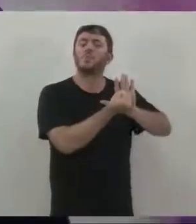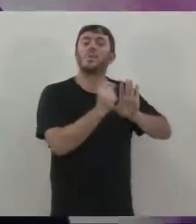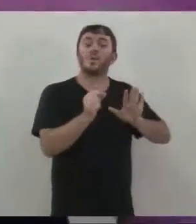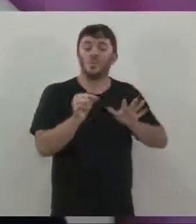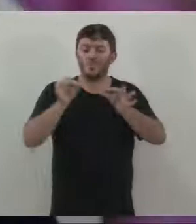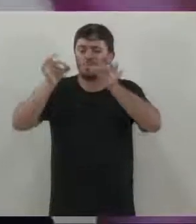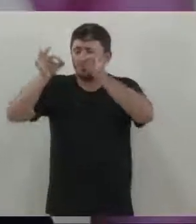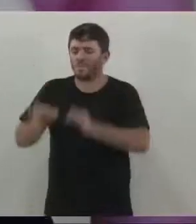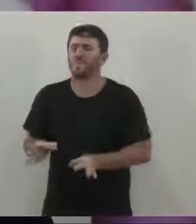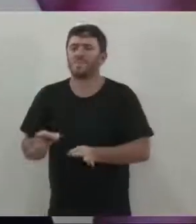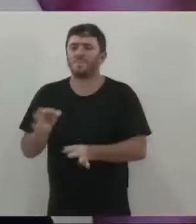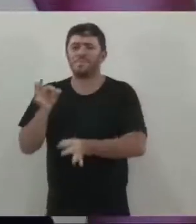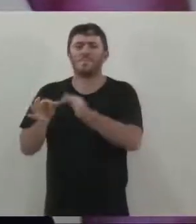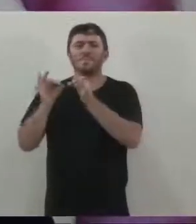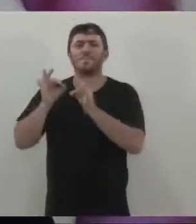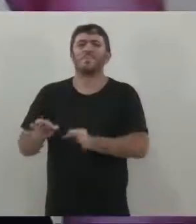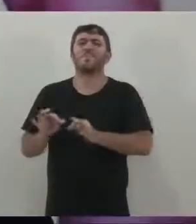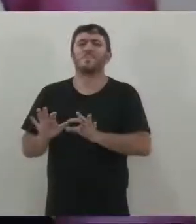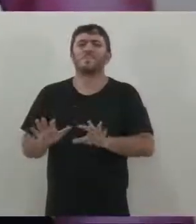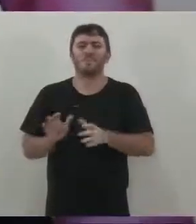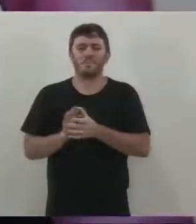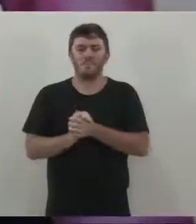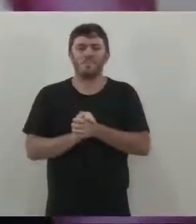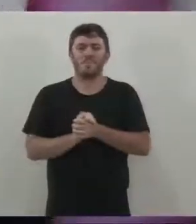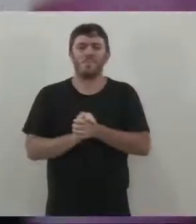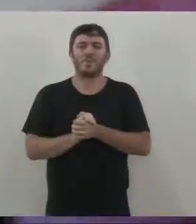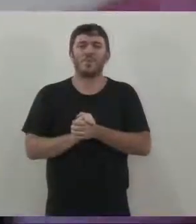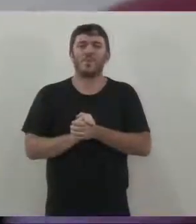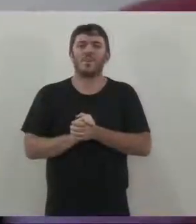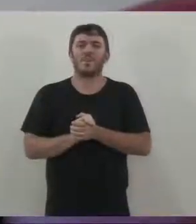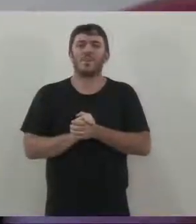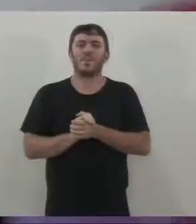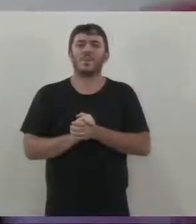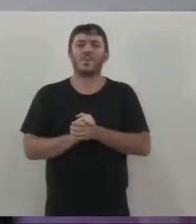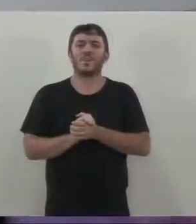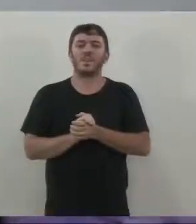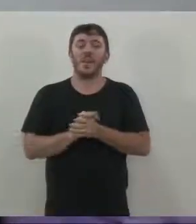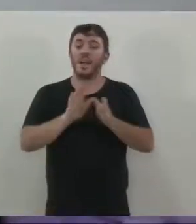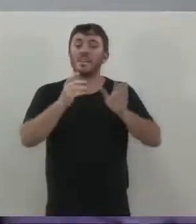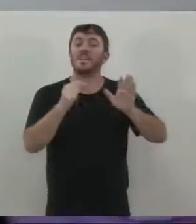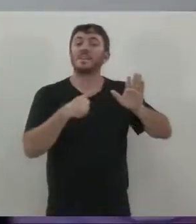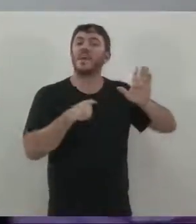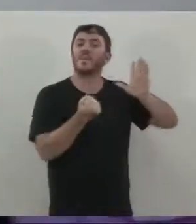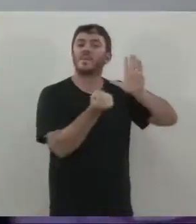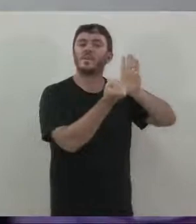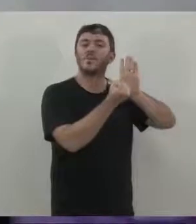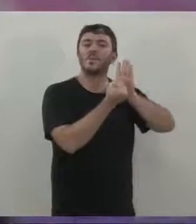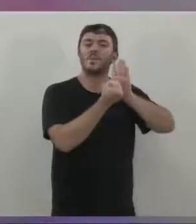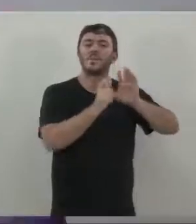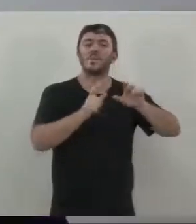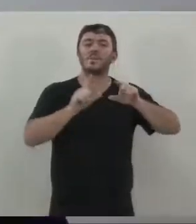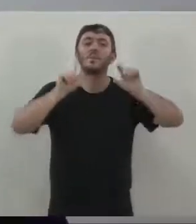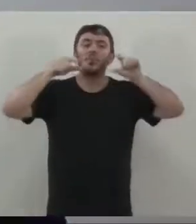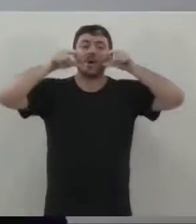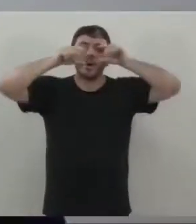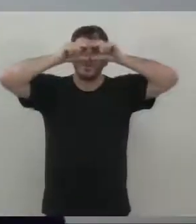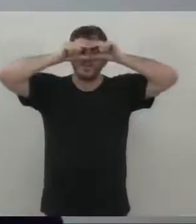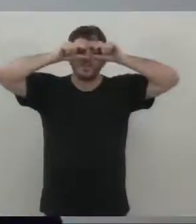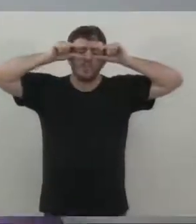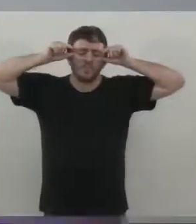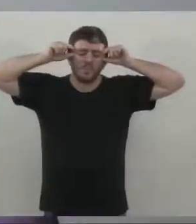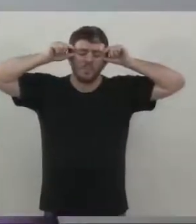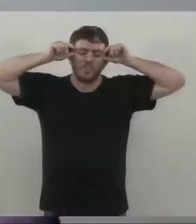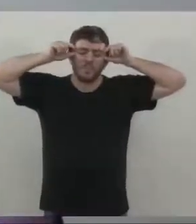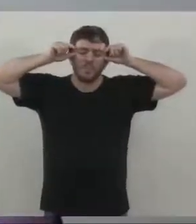né? Ele tem uma venda nos olhos, uma balança nas mãos, e uma